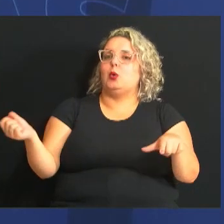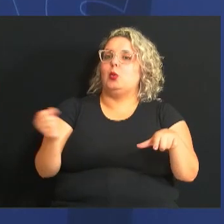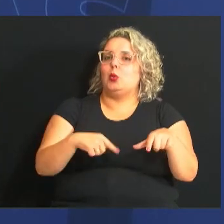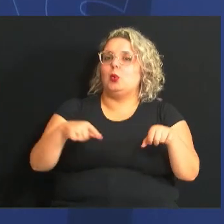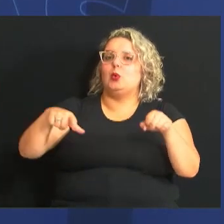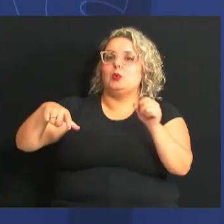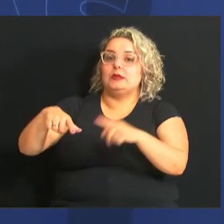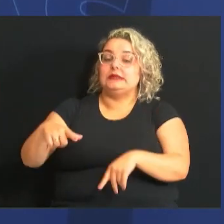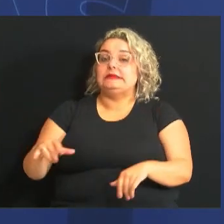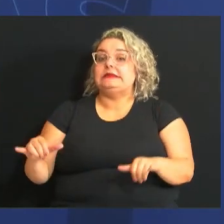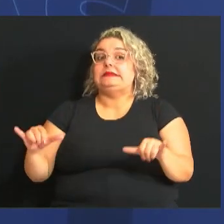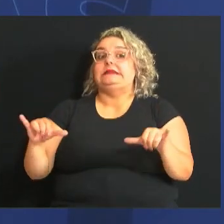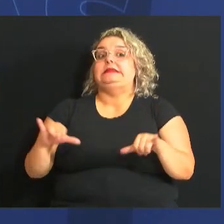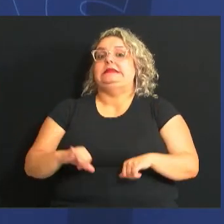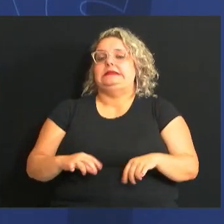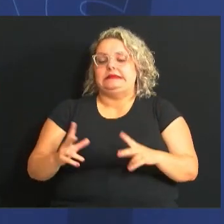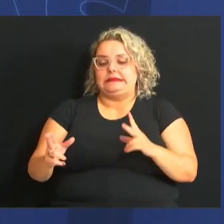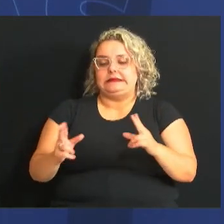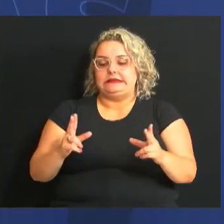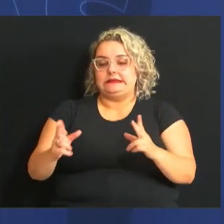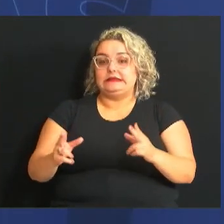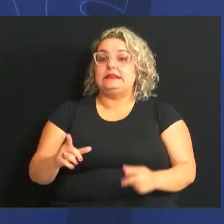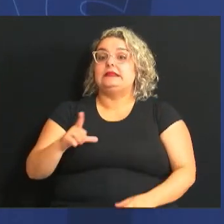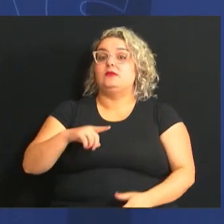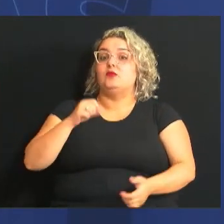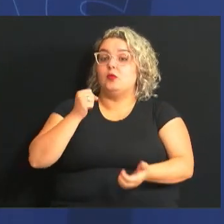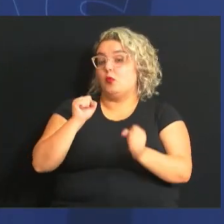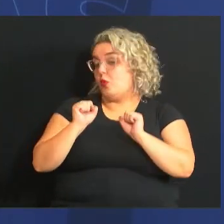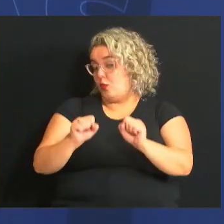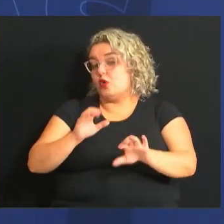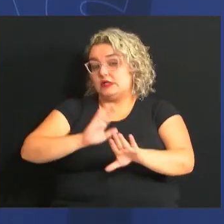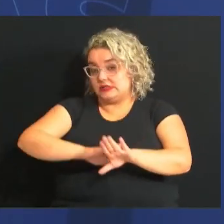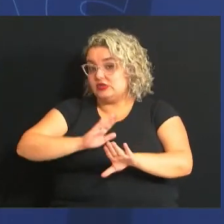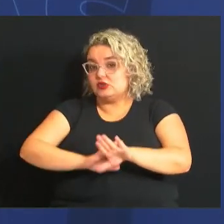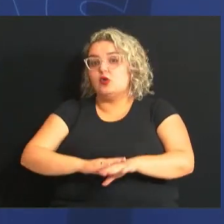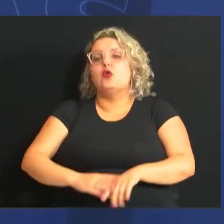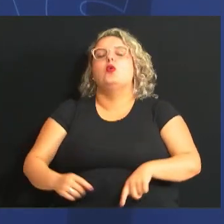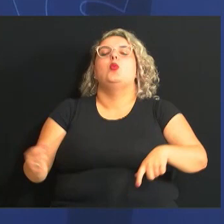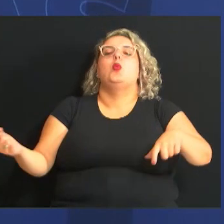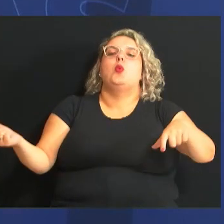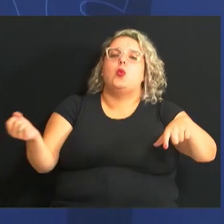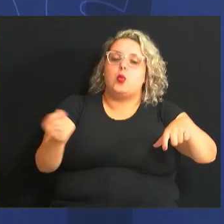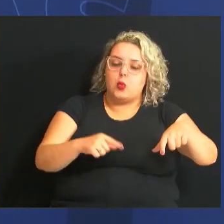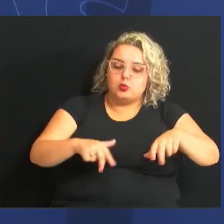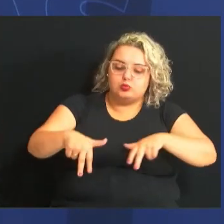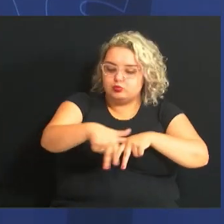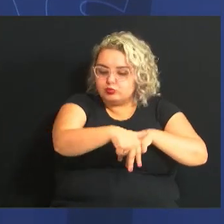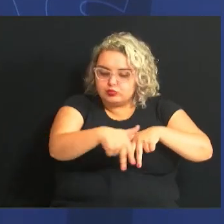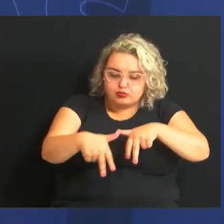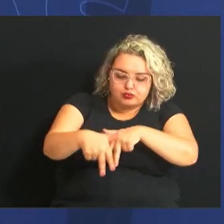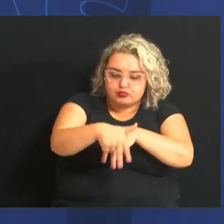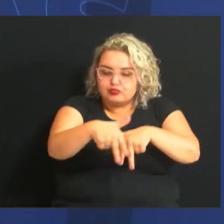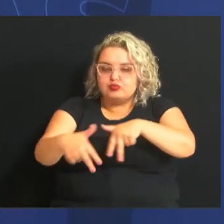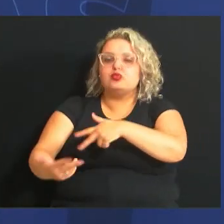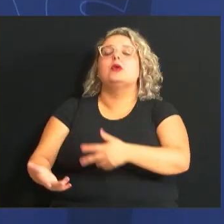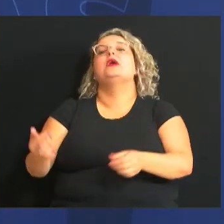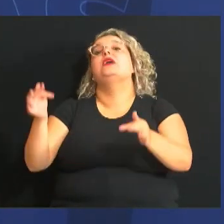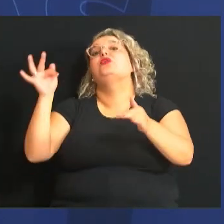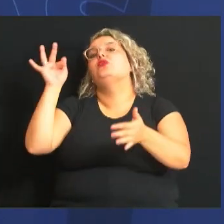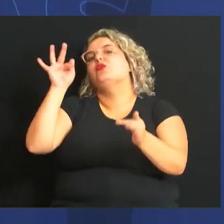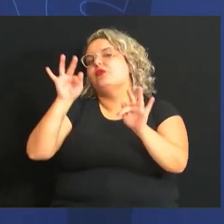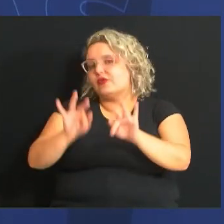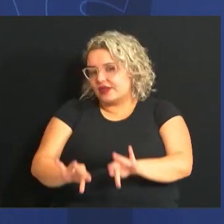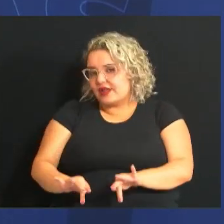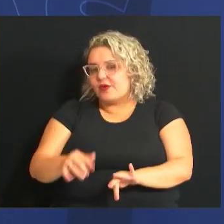sofreu o empate, teve poder de reação, porque voltou a marcar logo em seguida, e aí no final conseguiu então os